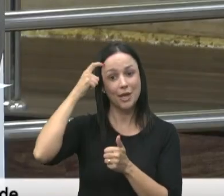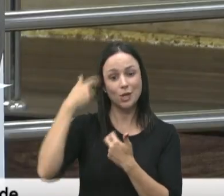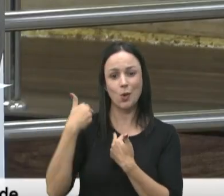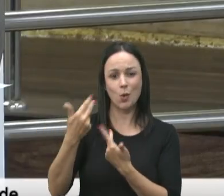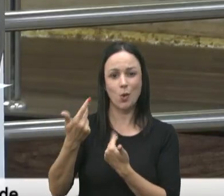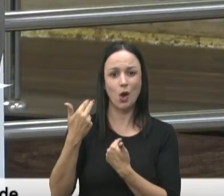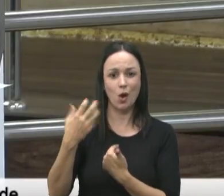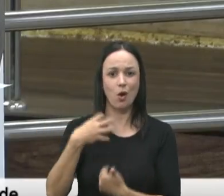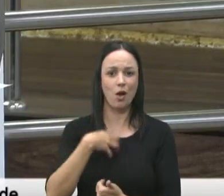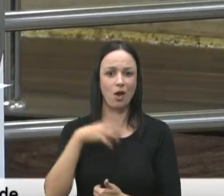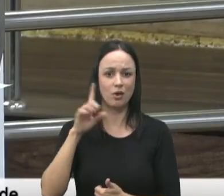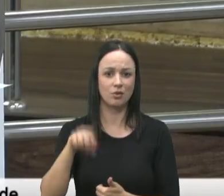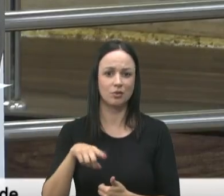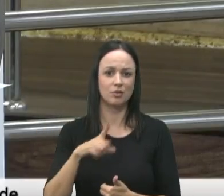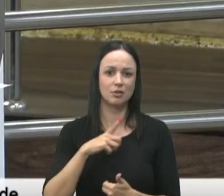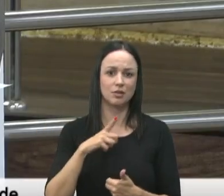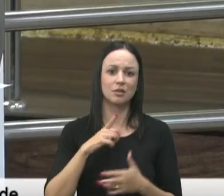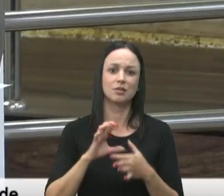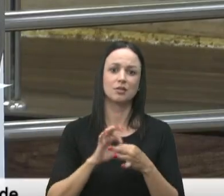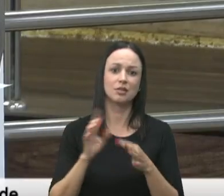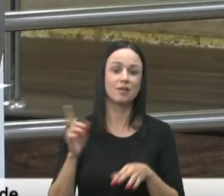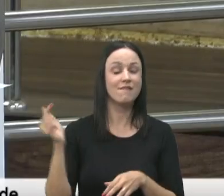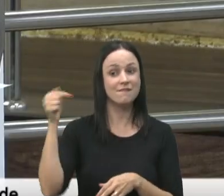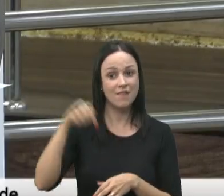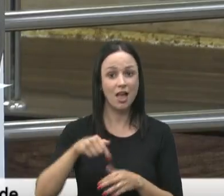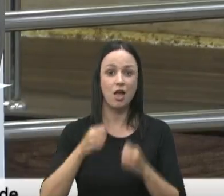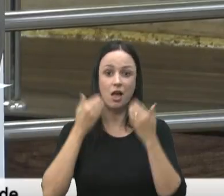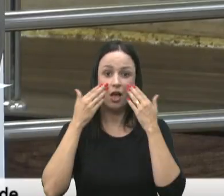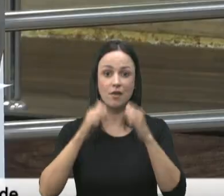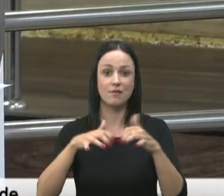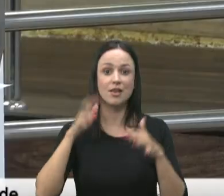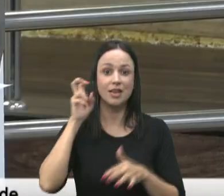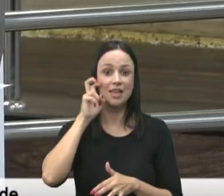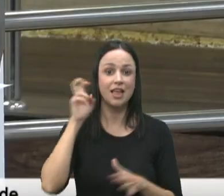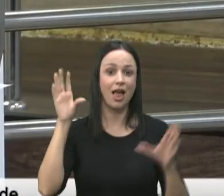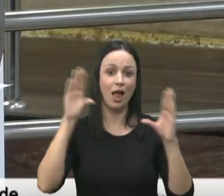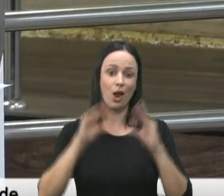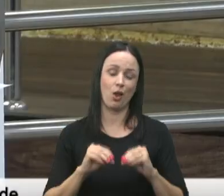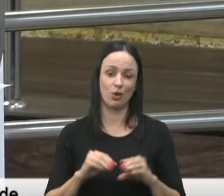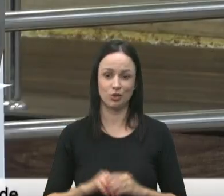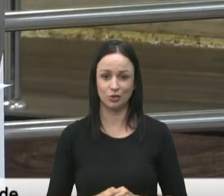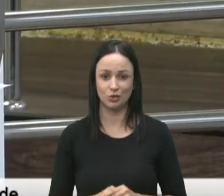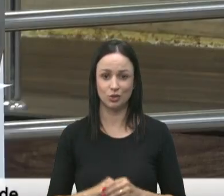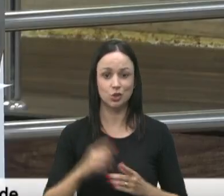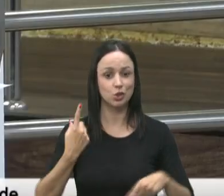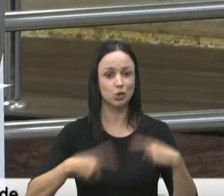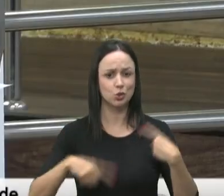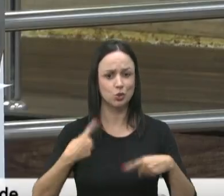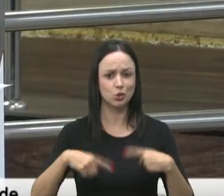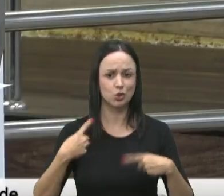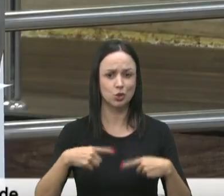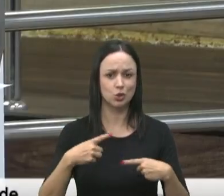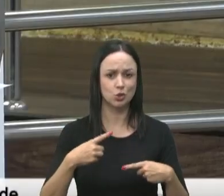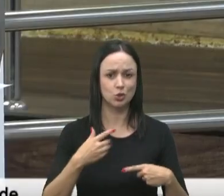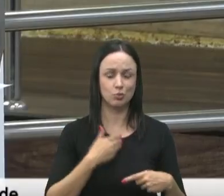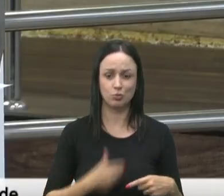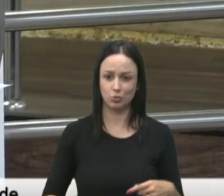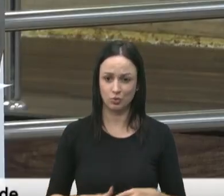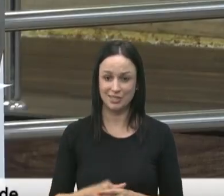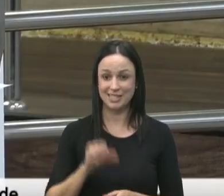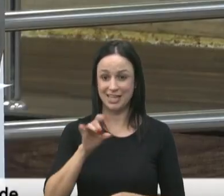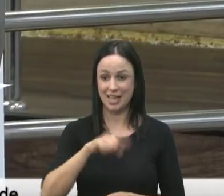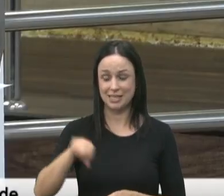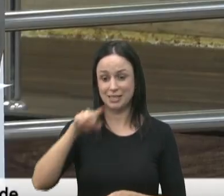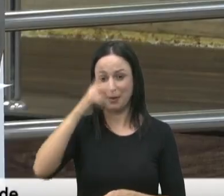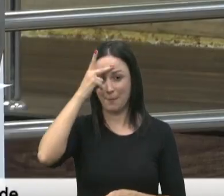como a gente, e que está disposto a vir numa audiência pública numa quinta-feira à noite, discutir política pública. Se essas pessoas